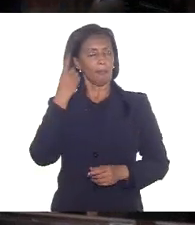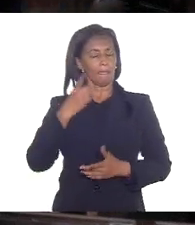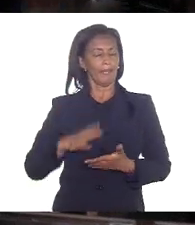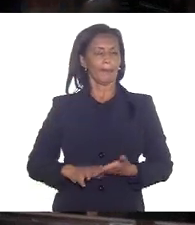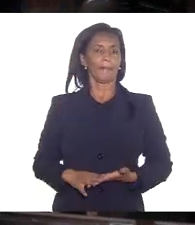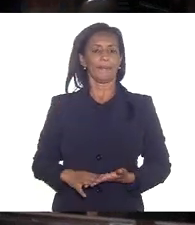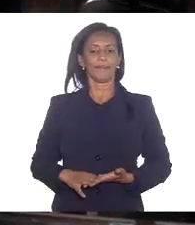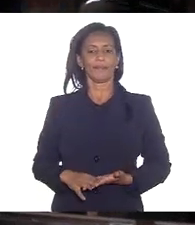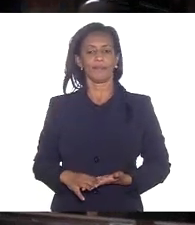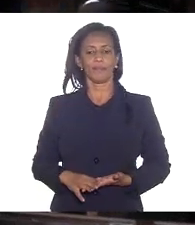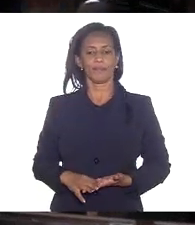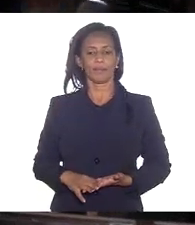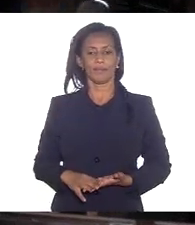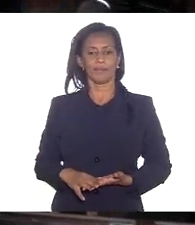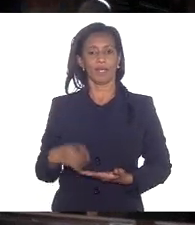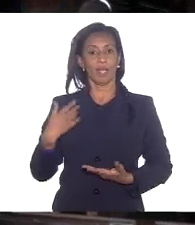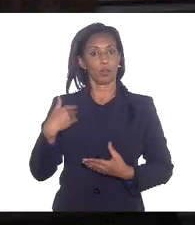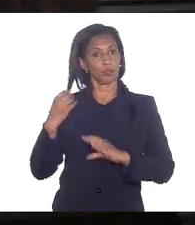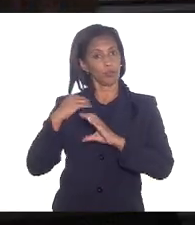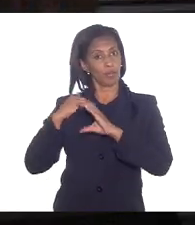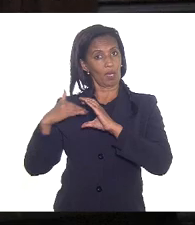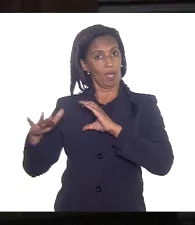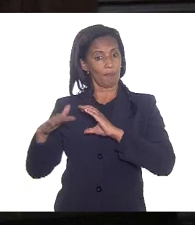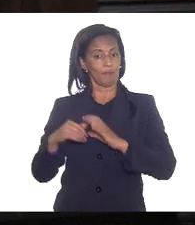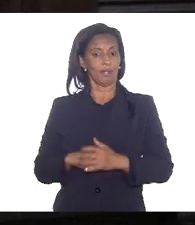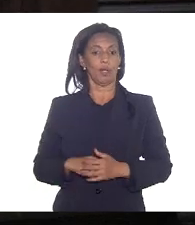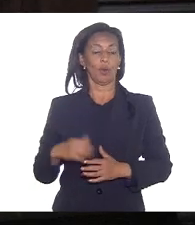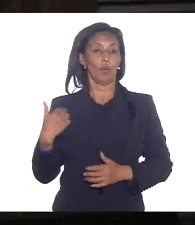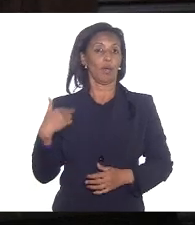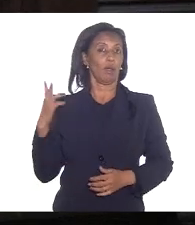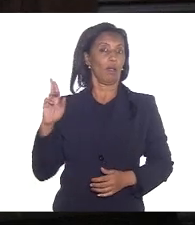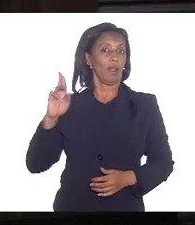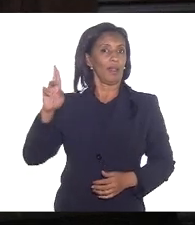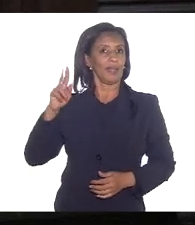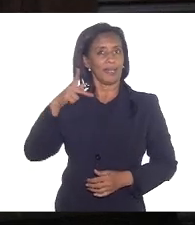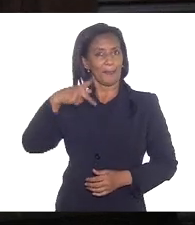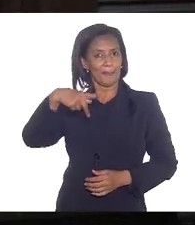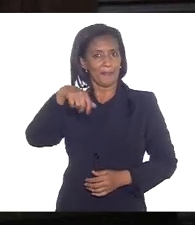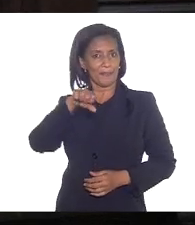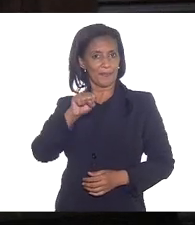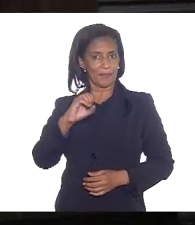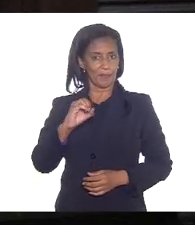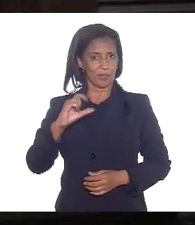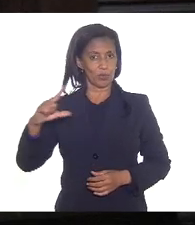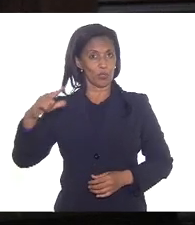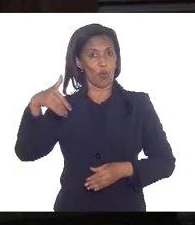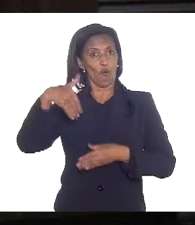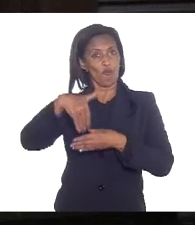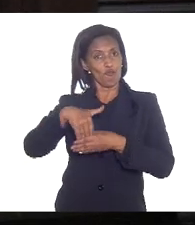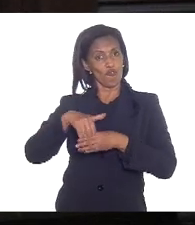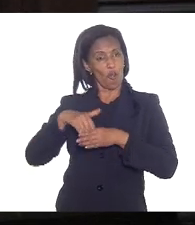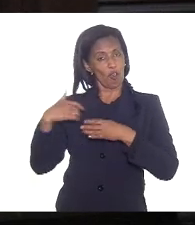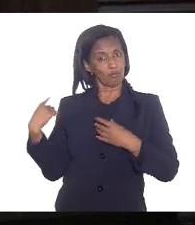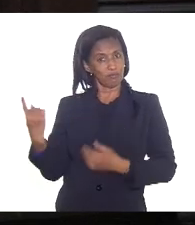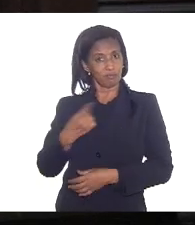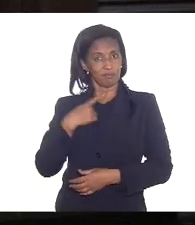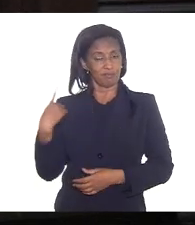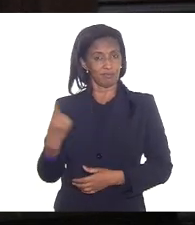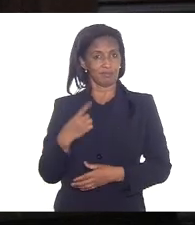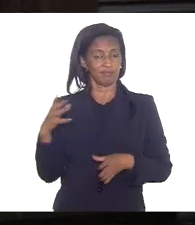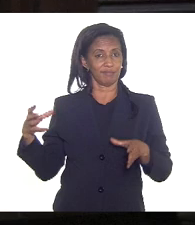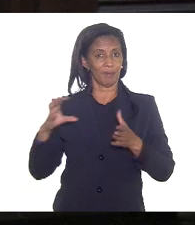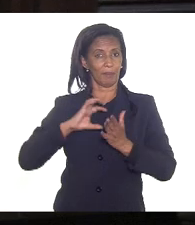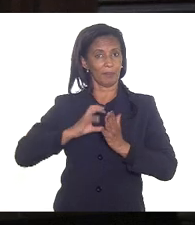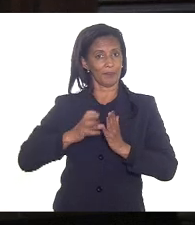deputados Estou encaminhando aqui em PA a pessoa só por voto da nossa bancada